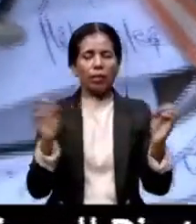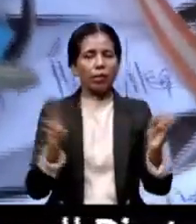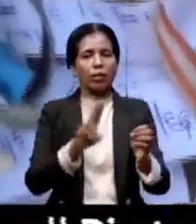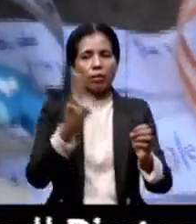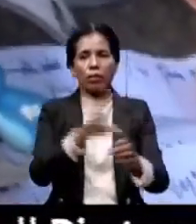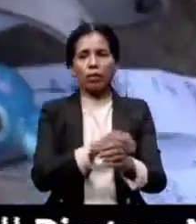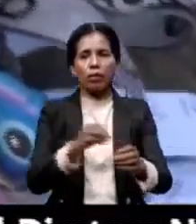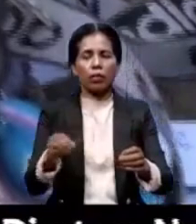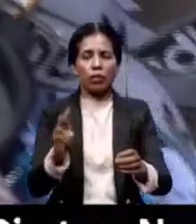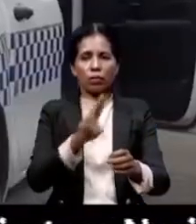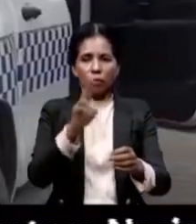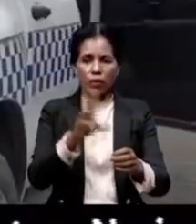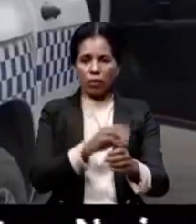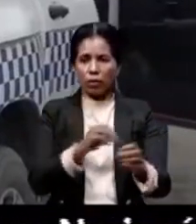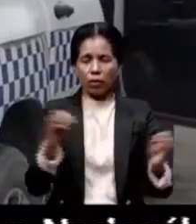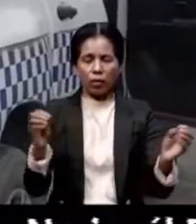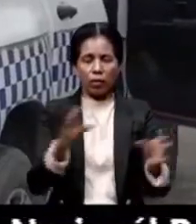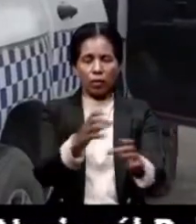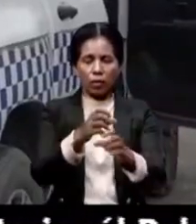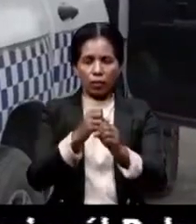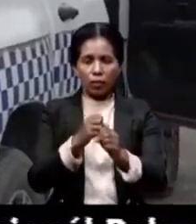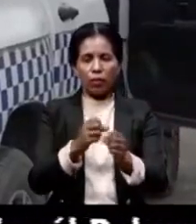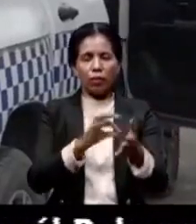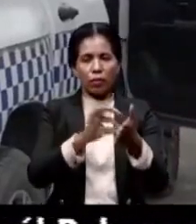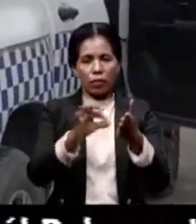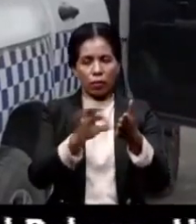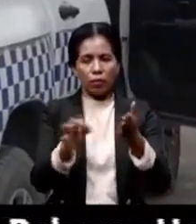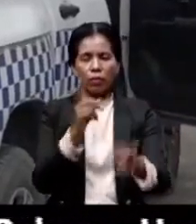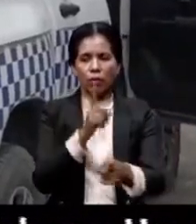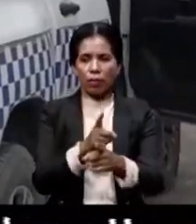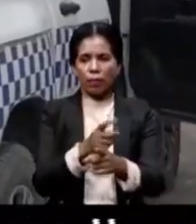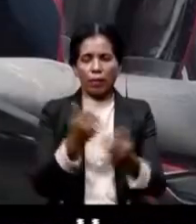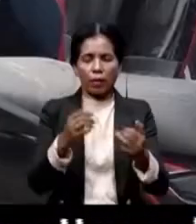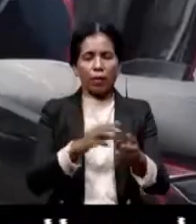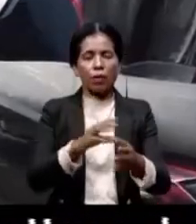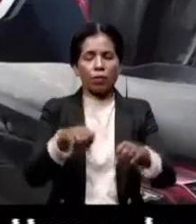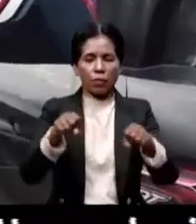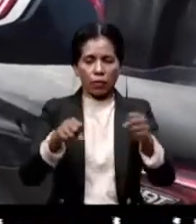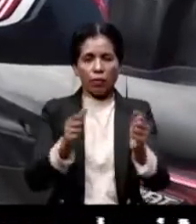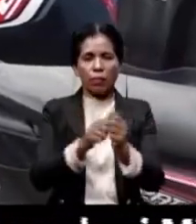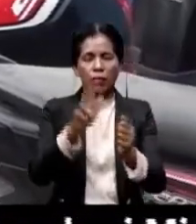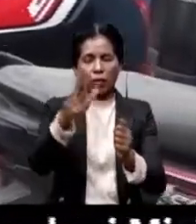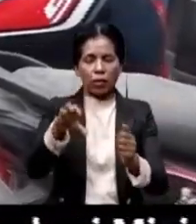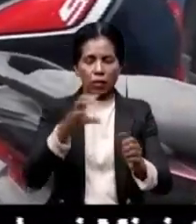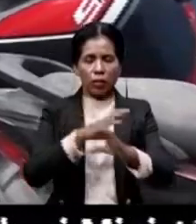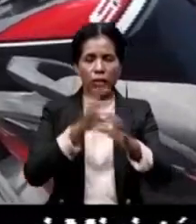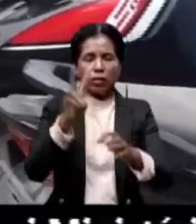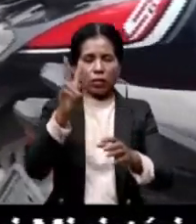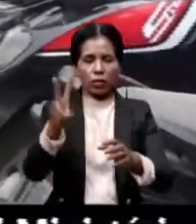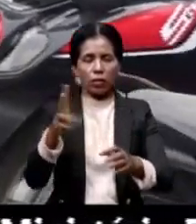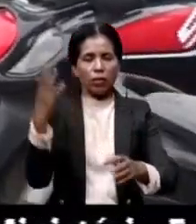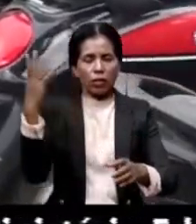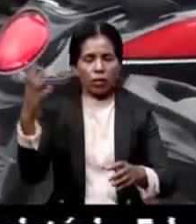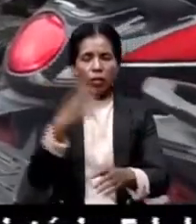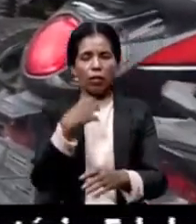kapaseti uja kanu resin no la monta sapa matrikula original dadaune motorizada atus tolu resin no kareta ruane asegura hela iha